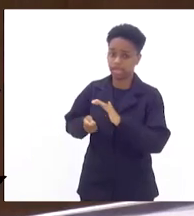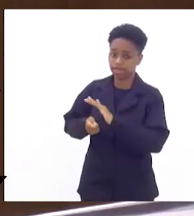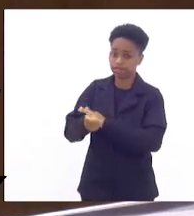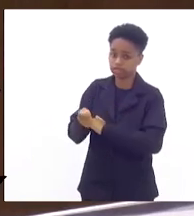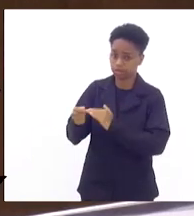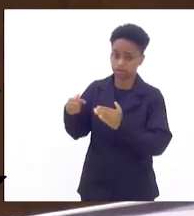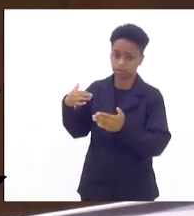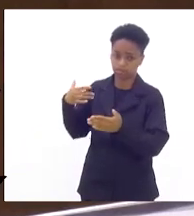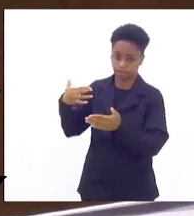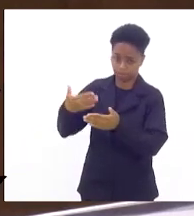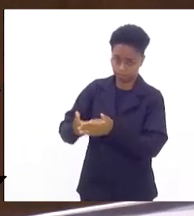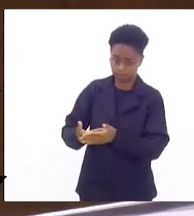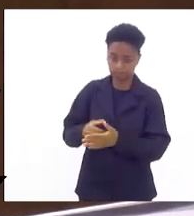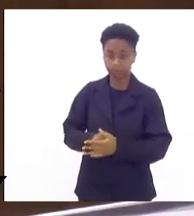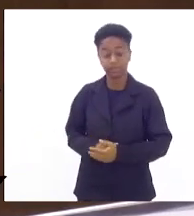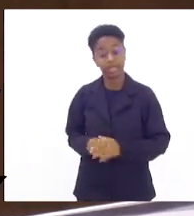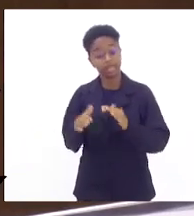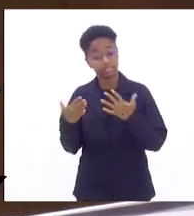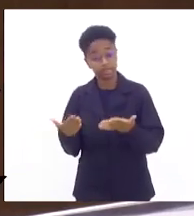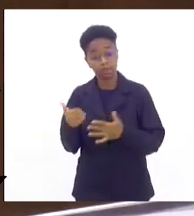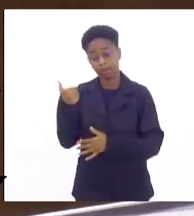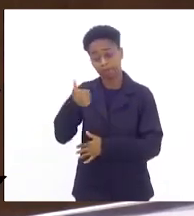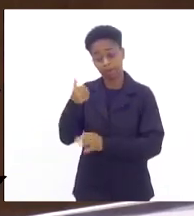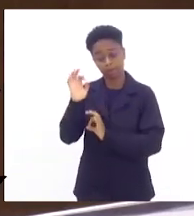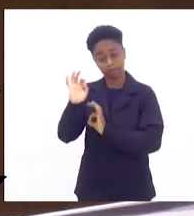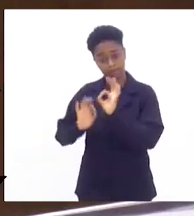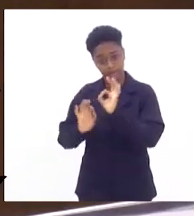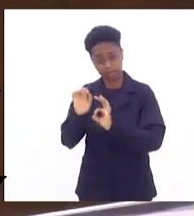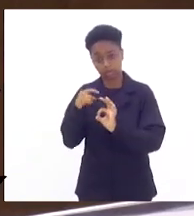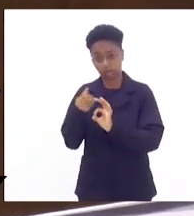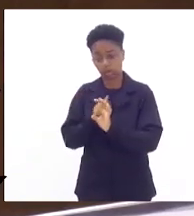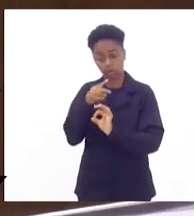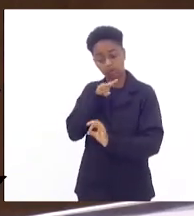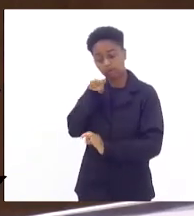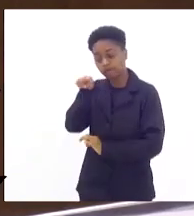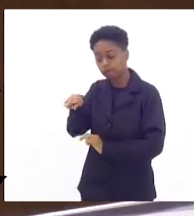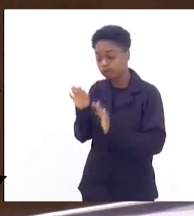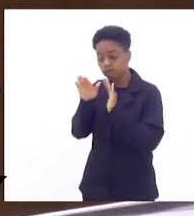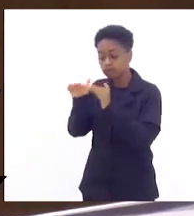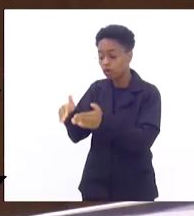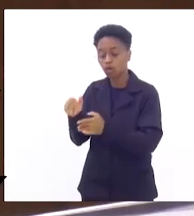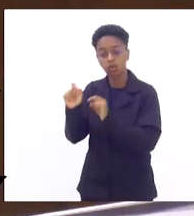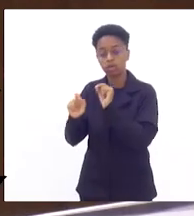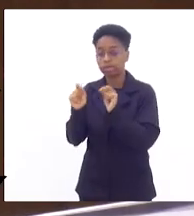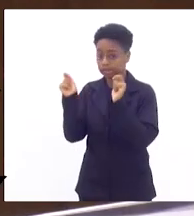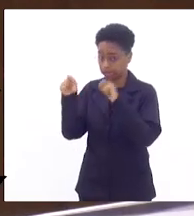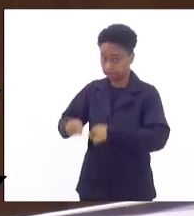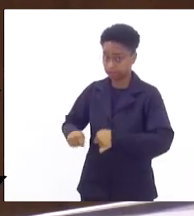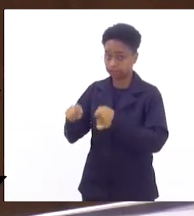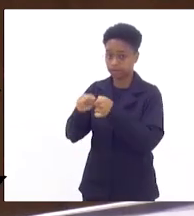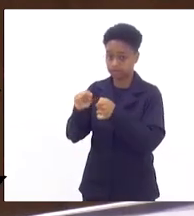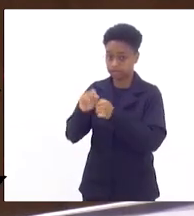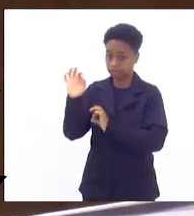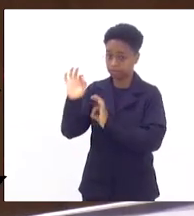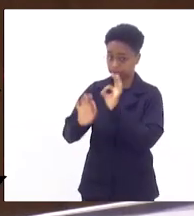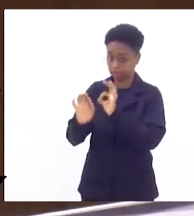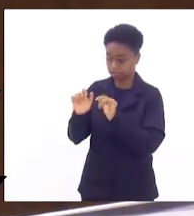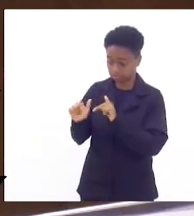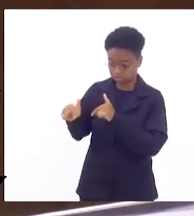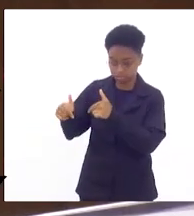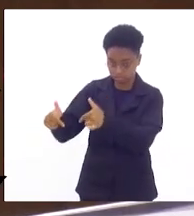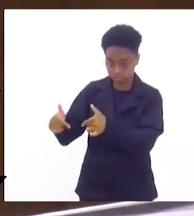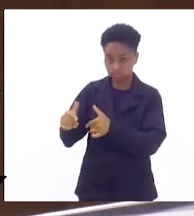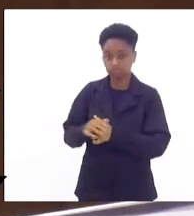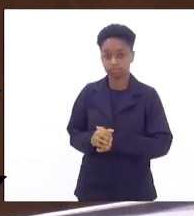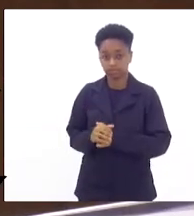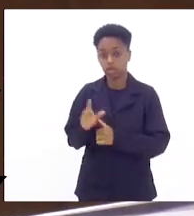tempo. Então, no nosso primeiro planejamento, a gente olhou para o que era possível fazer em termos de plano de ataque e a